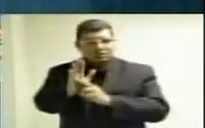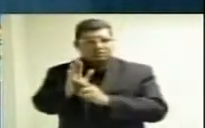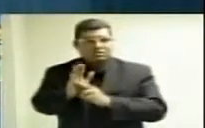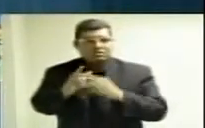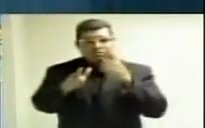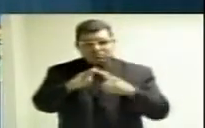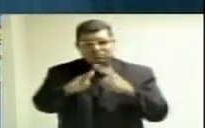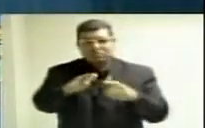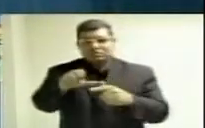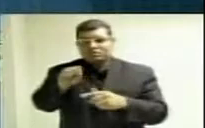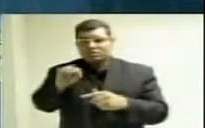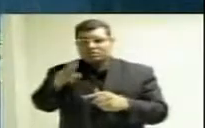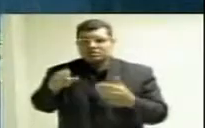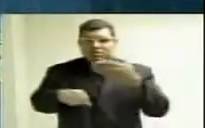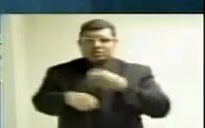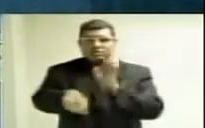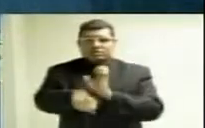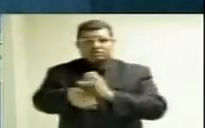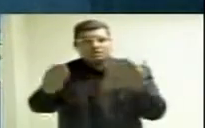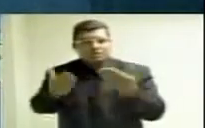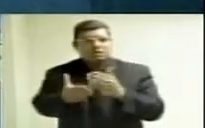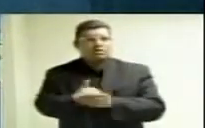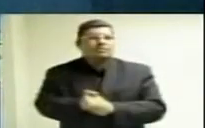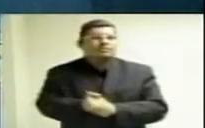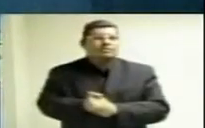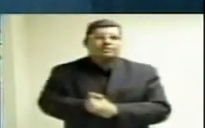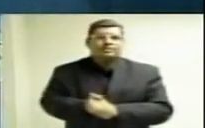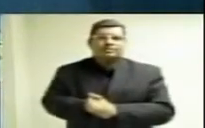da situação do sistema carcerário no nosso estado.